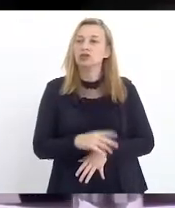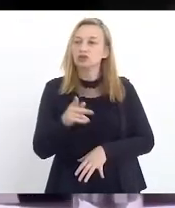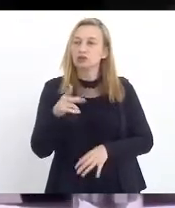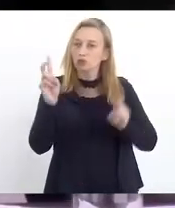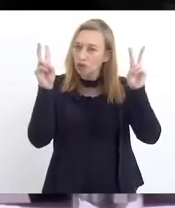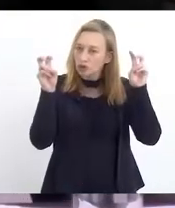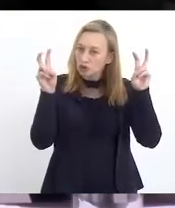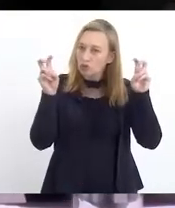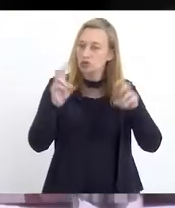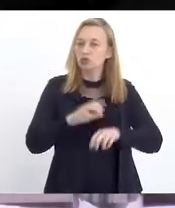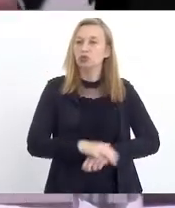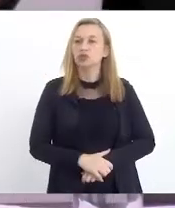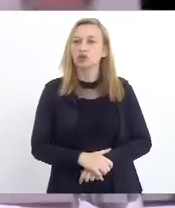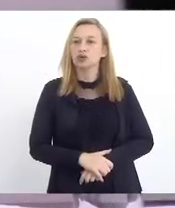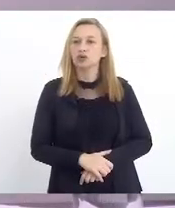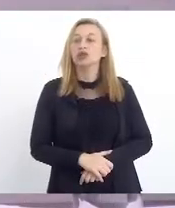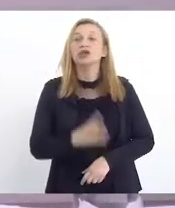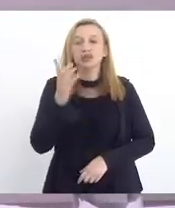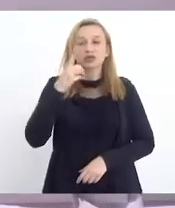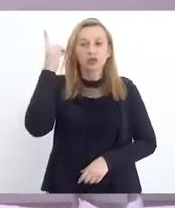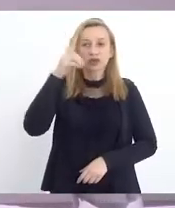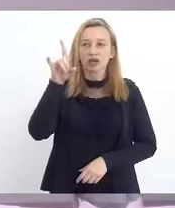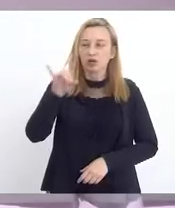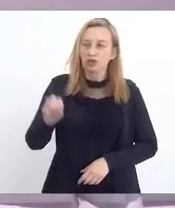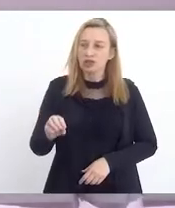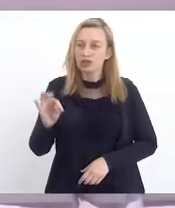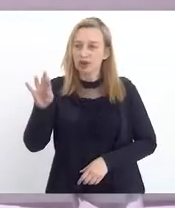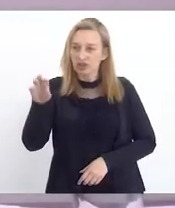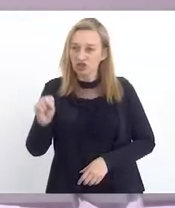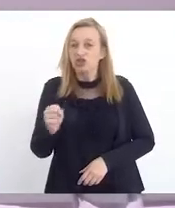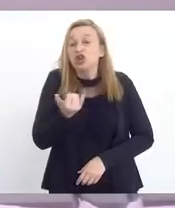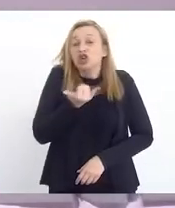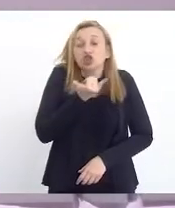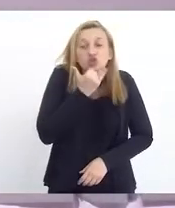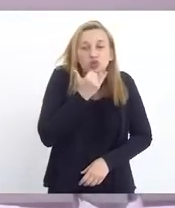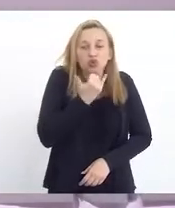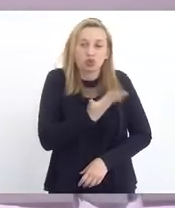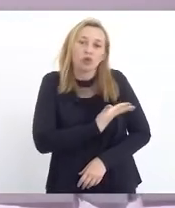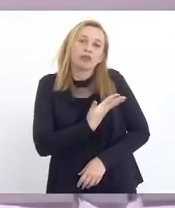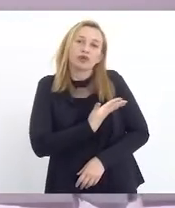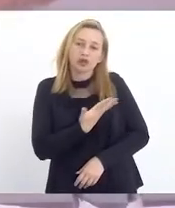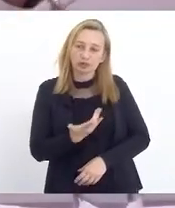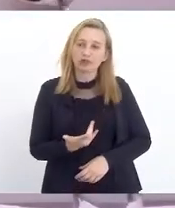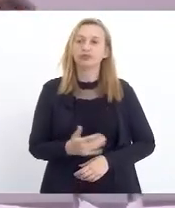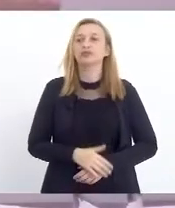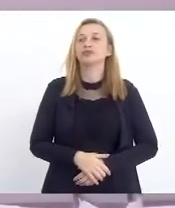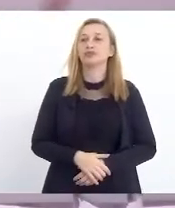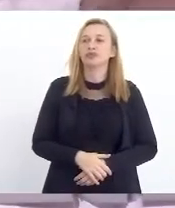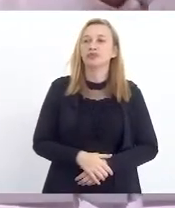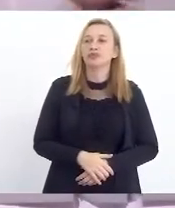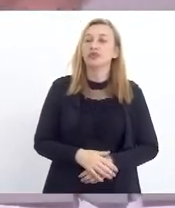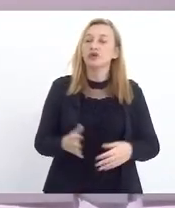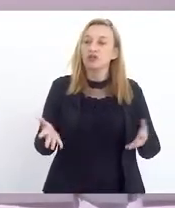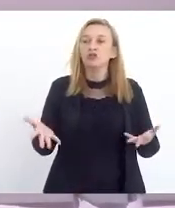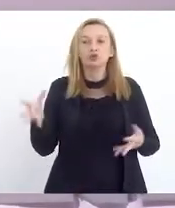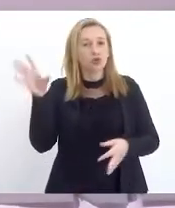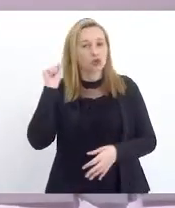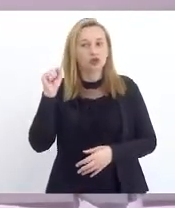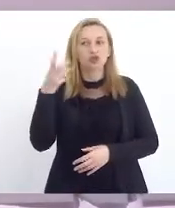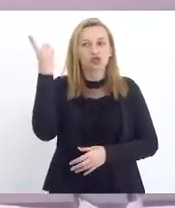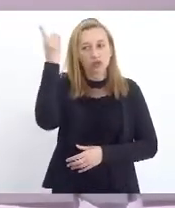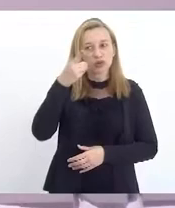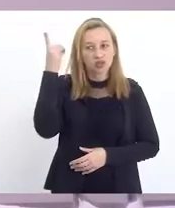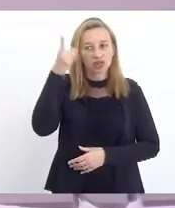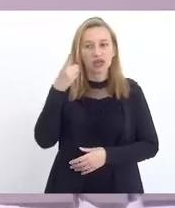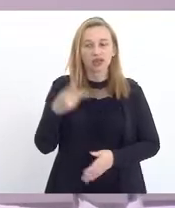Então, o deputado Luiz Martins, perdão, meu grande amigo. O deputado Luiz Martins também iremos. Vamos ouvir os deputados que